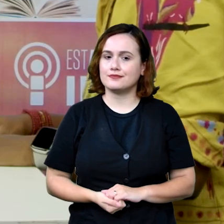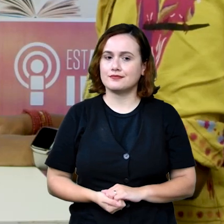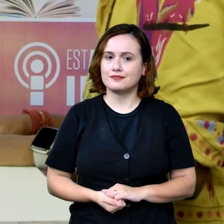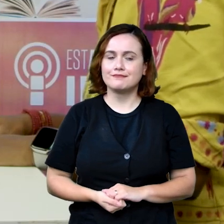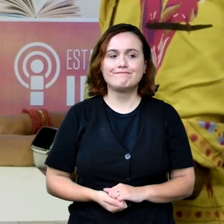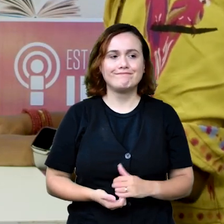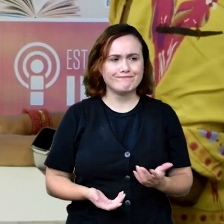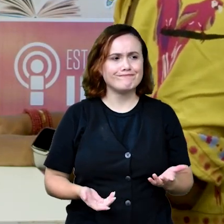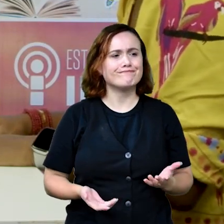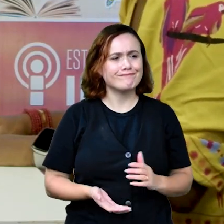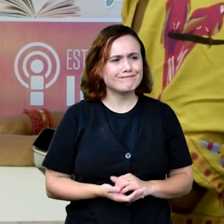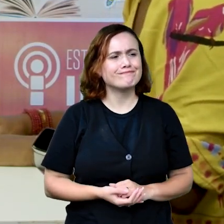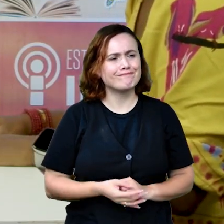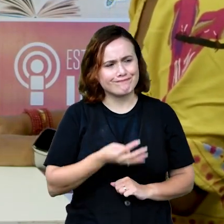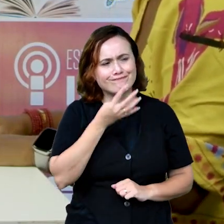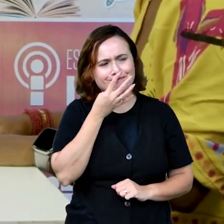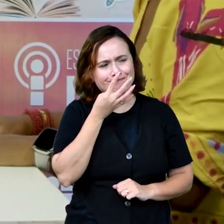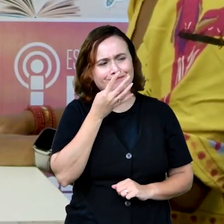Caramba.